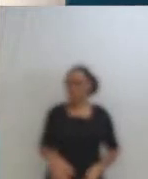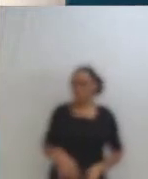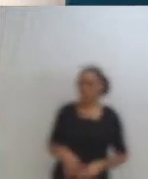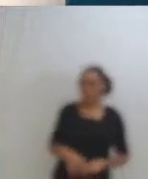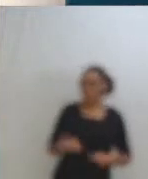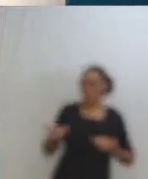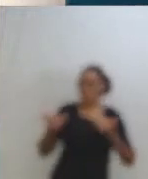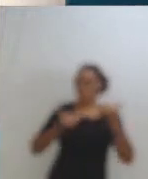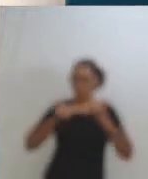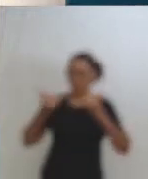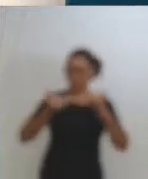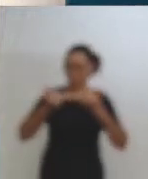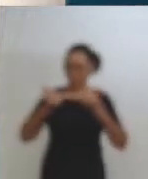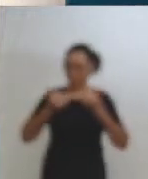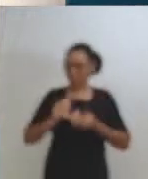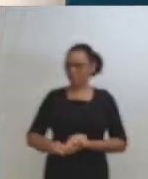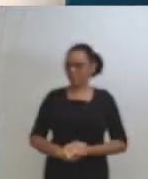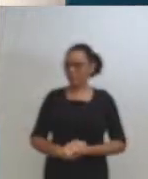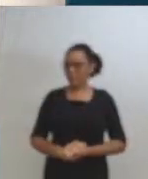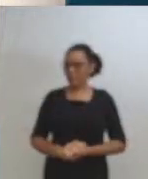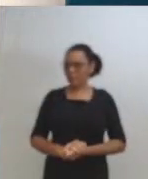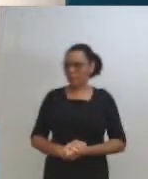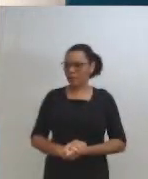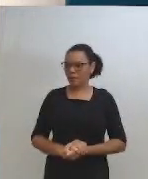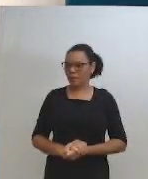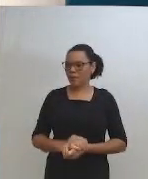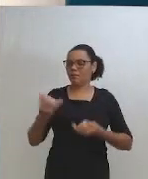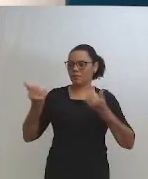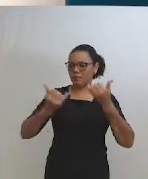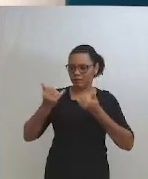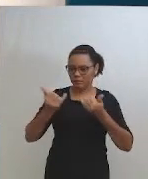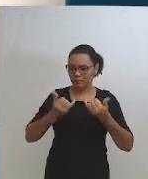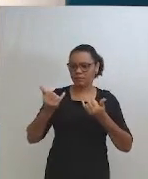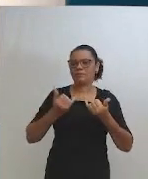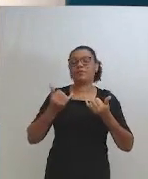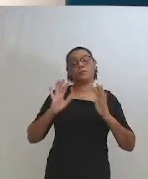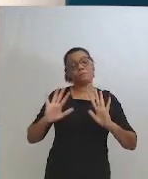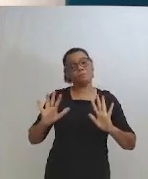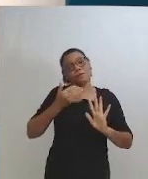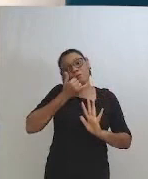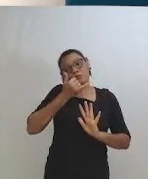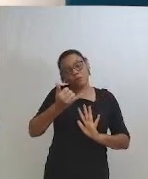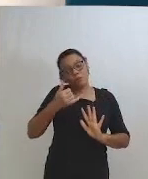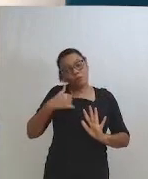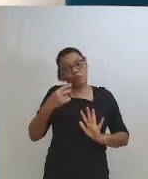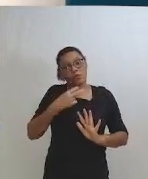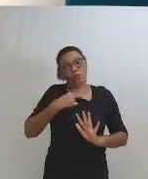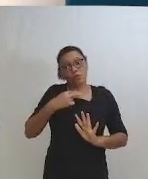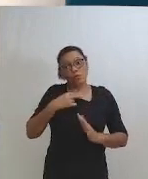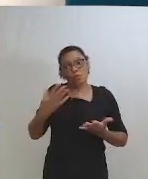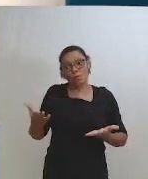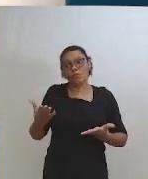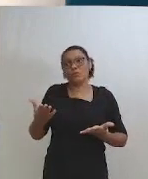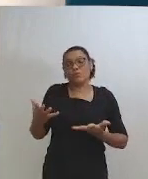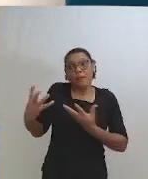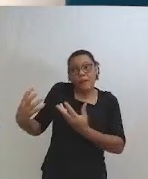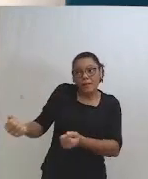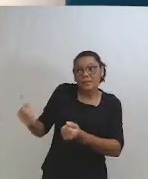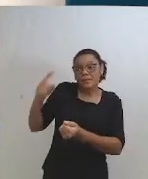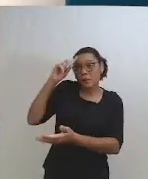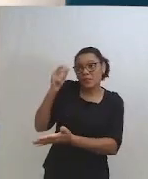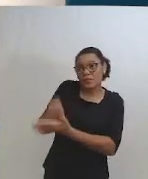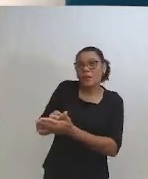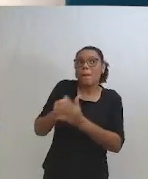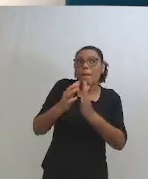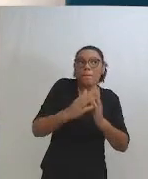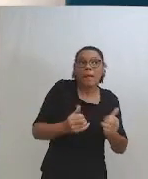Mas agora, são essas me parece, vai me desculpar, que eu não posso endossar uma decisão em que peça informações de forma genérica.